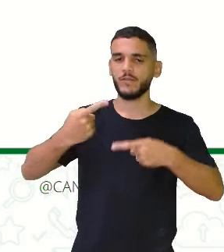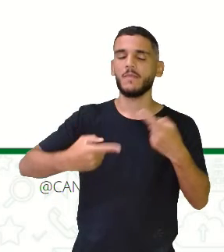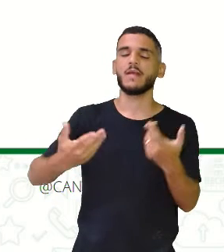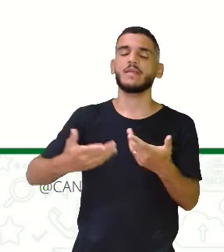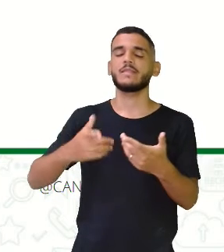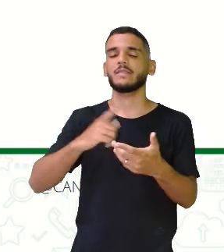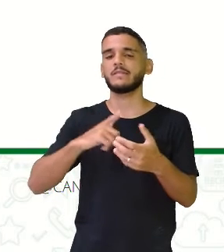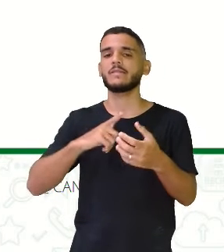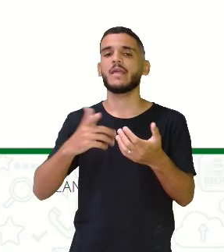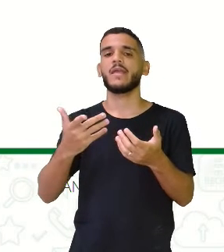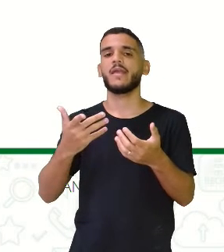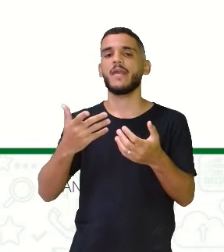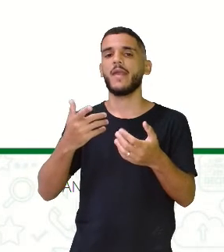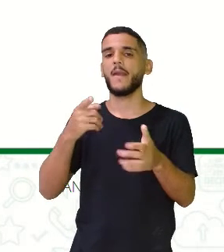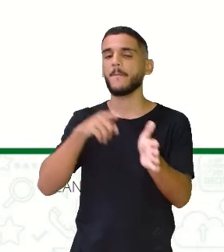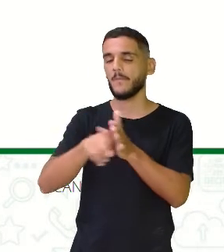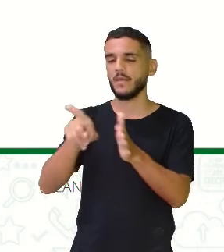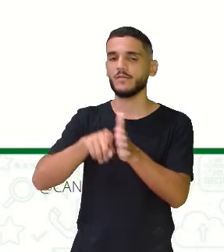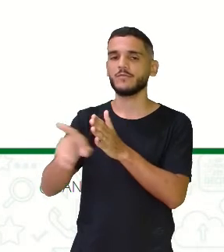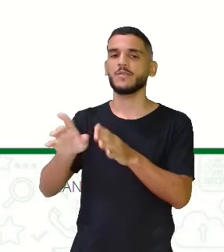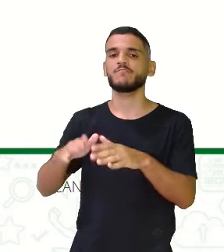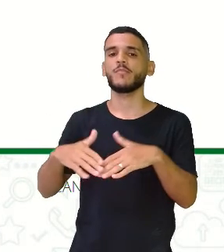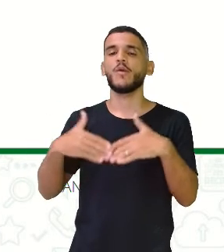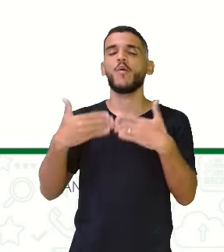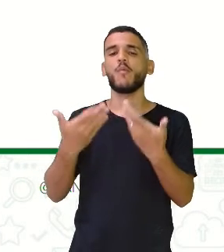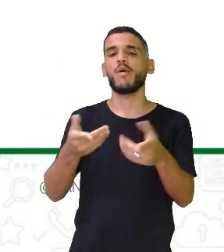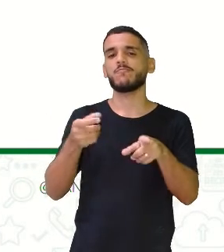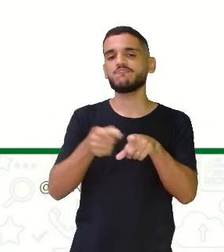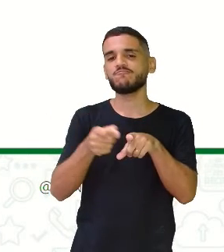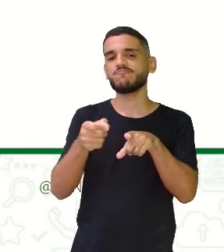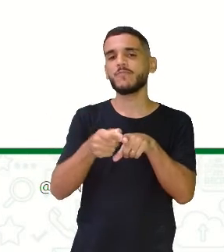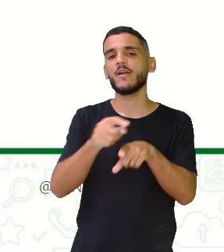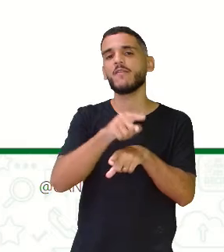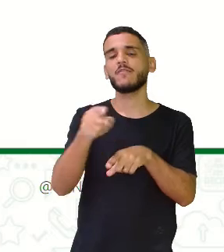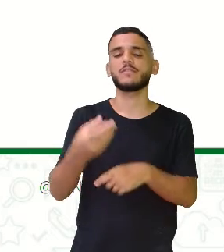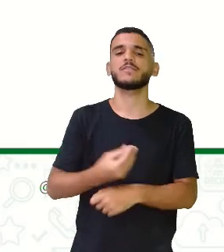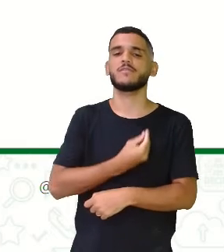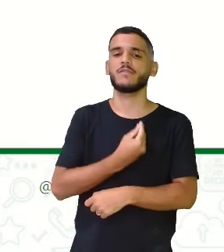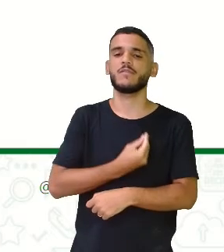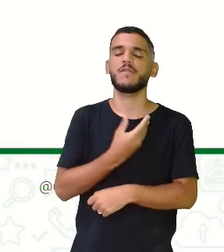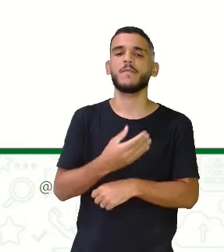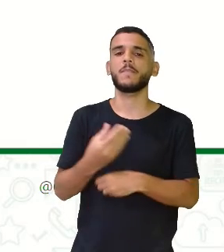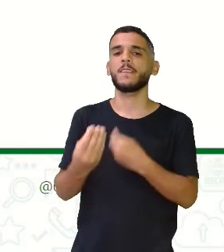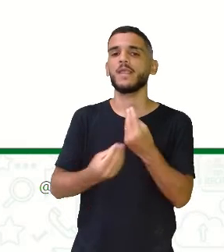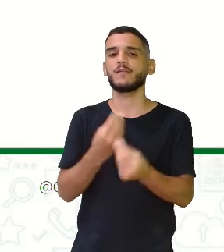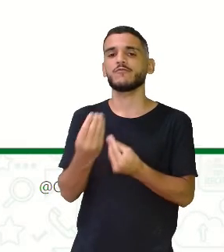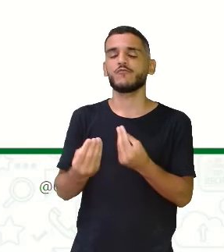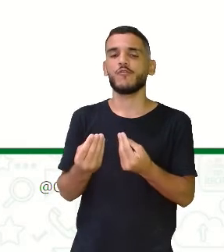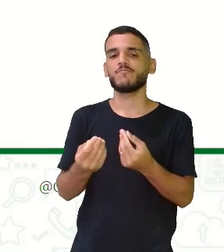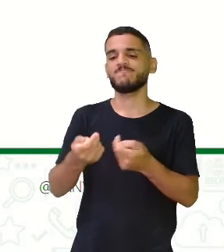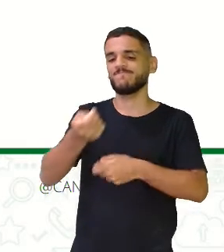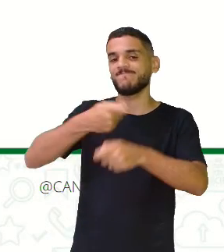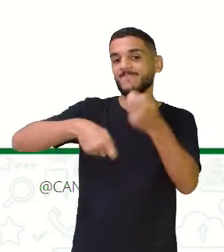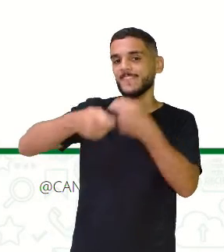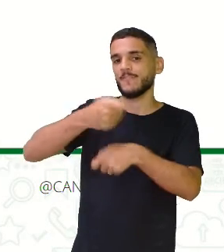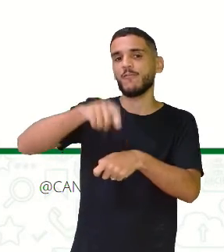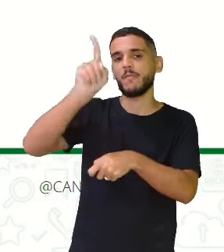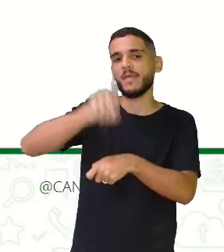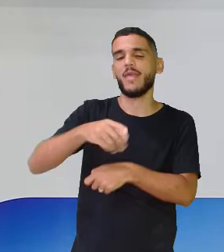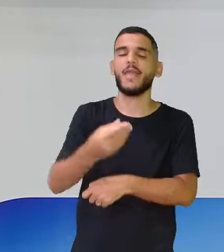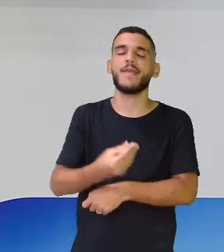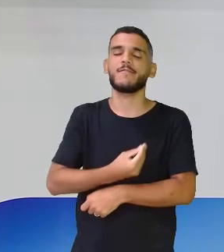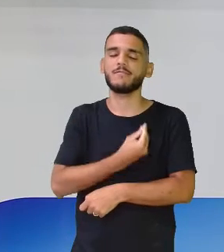perguntas. Qual o bairro em que você vive? E quais as formas de economia que fazem parte do seu